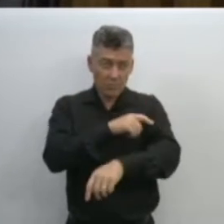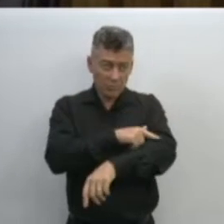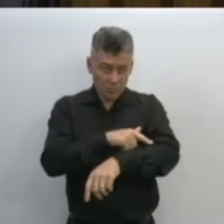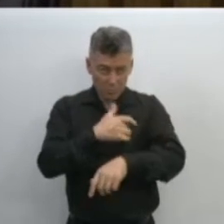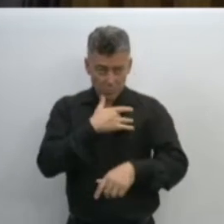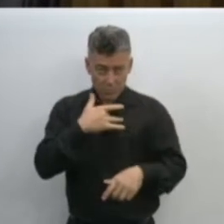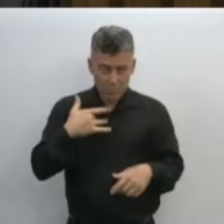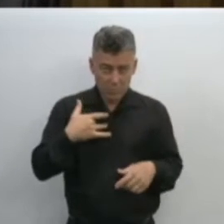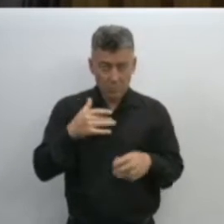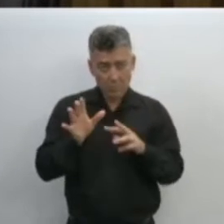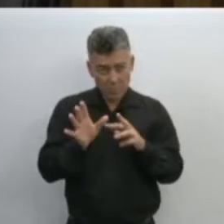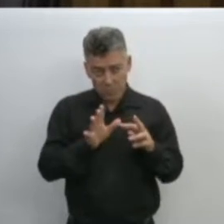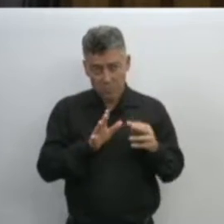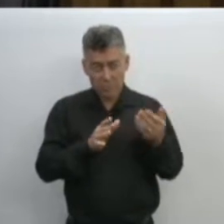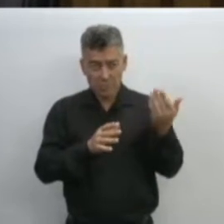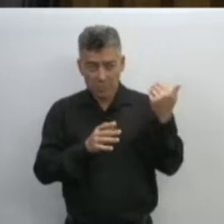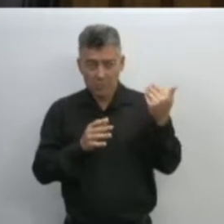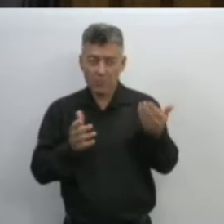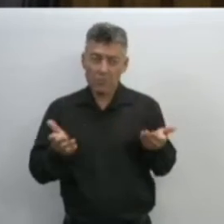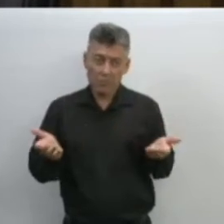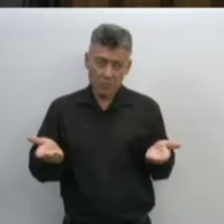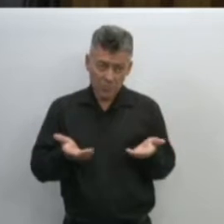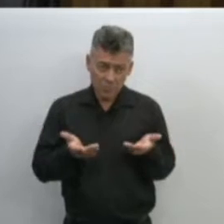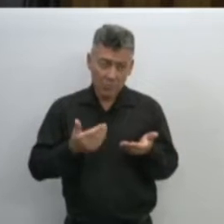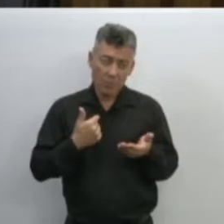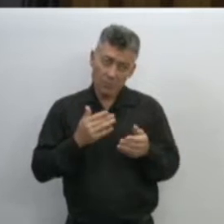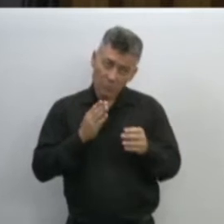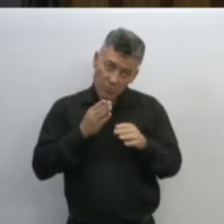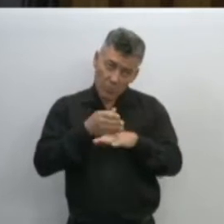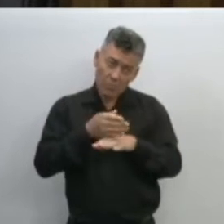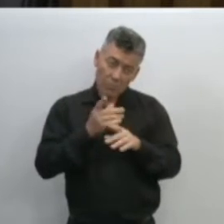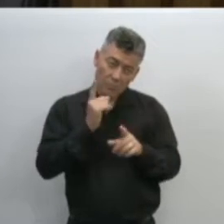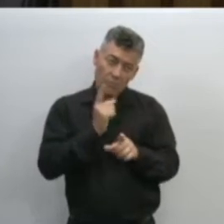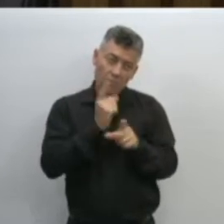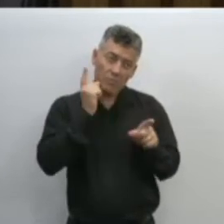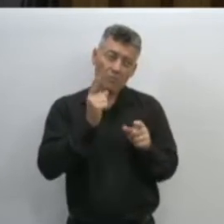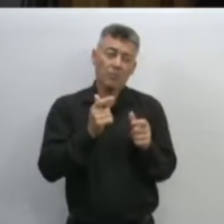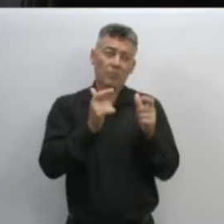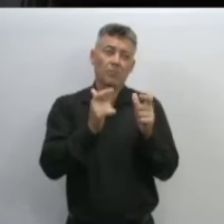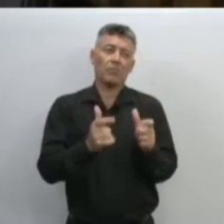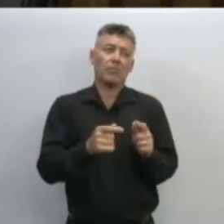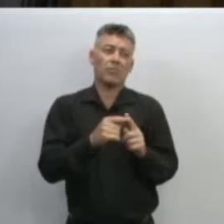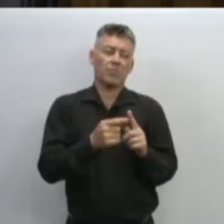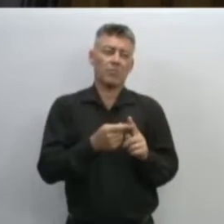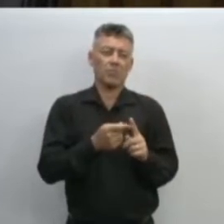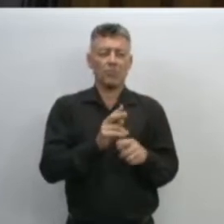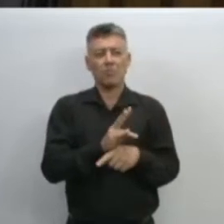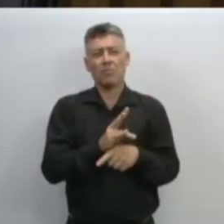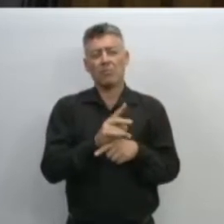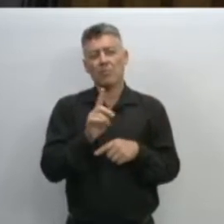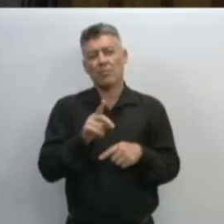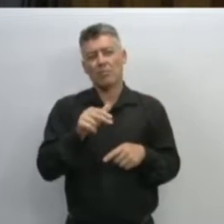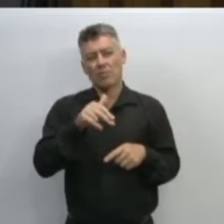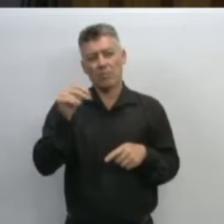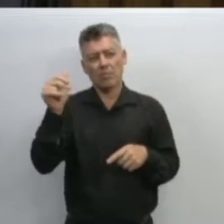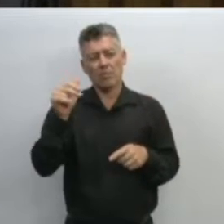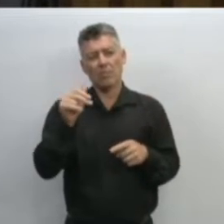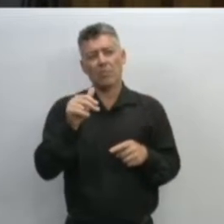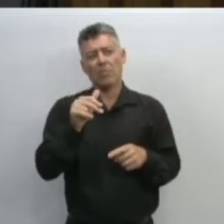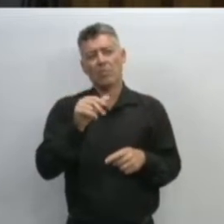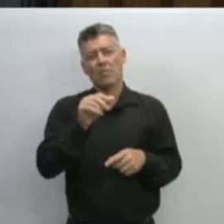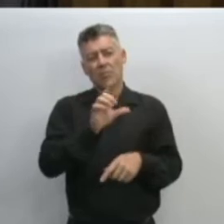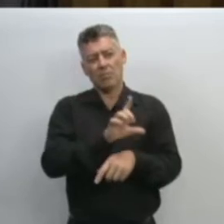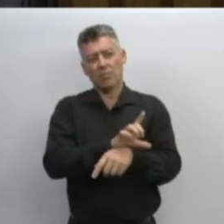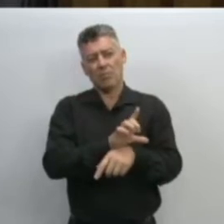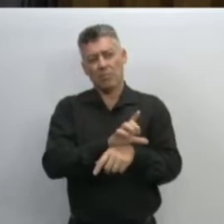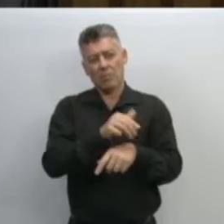na semana passada. Hoje eu estive na unidade da maternidade Leide Moraes, na Zona Norte, para